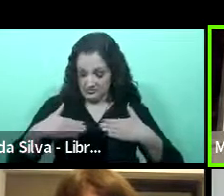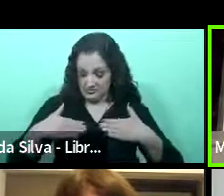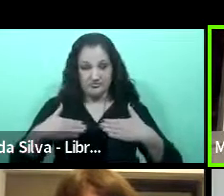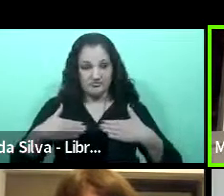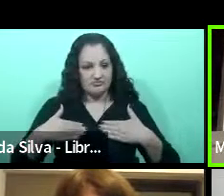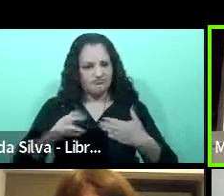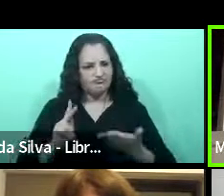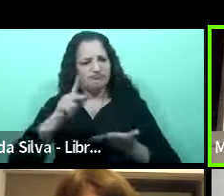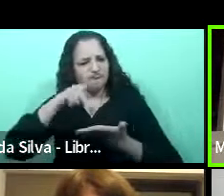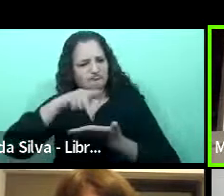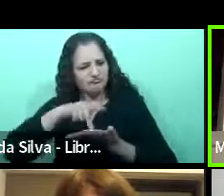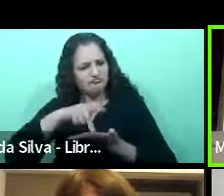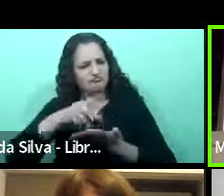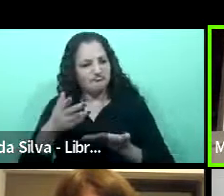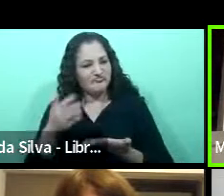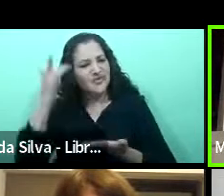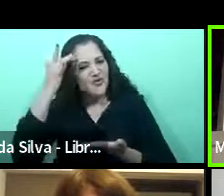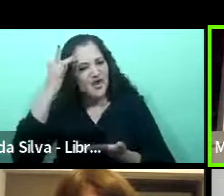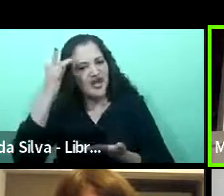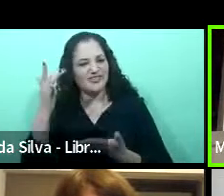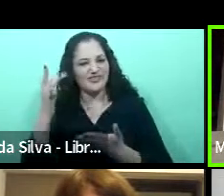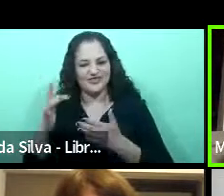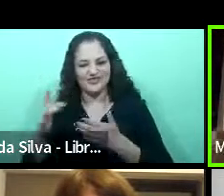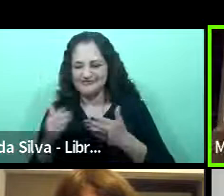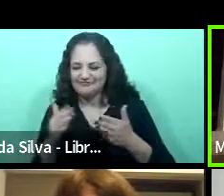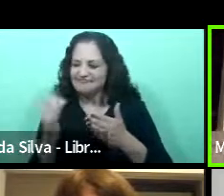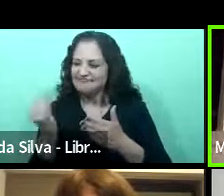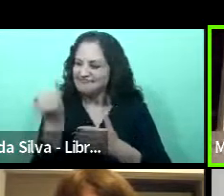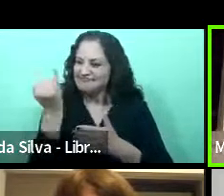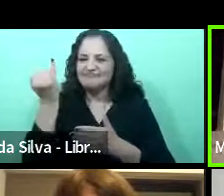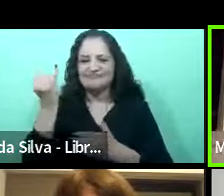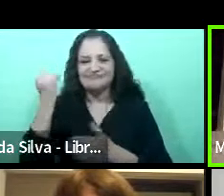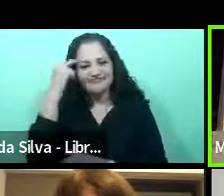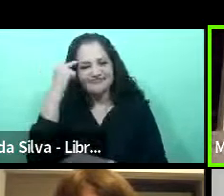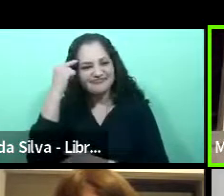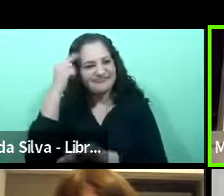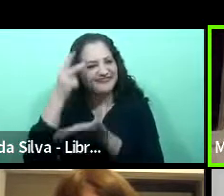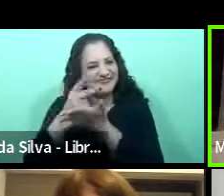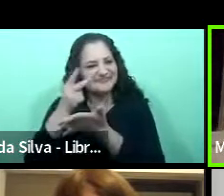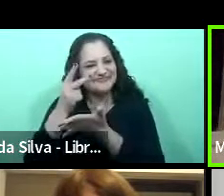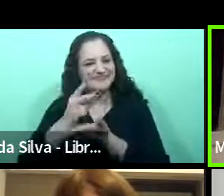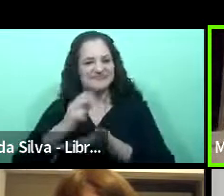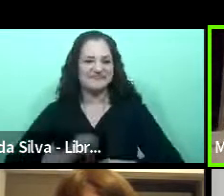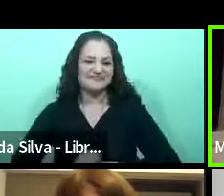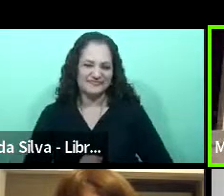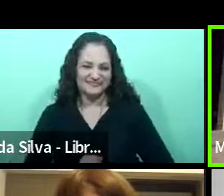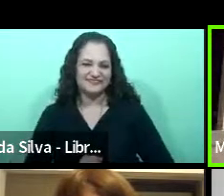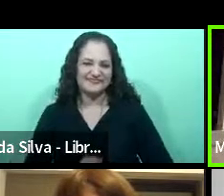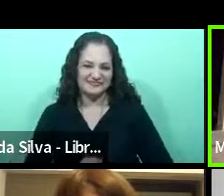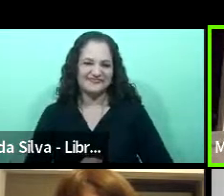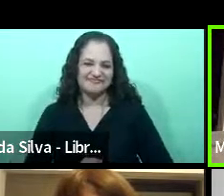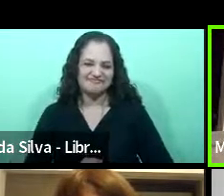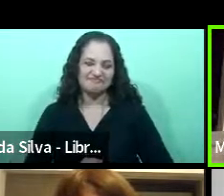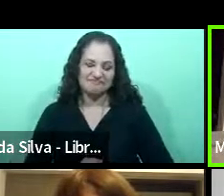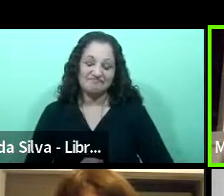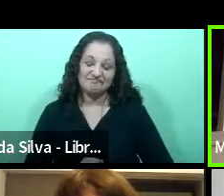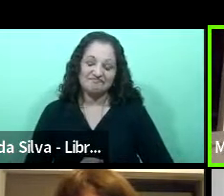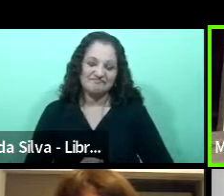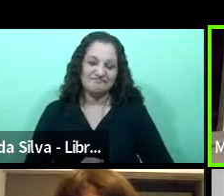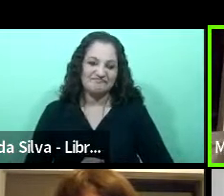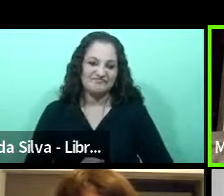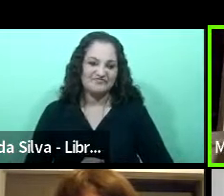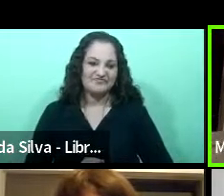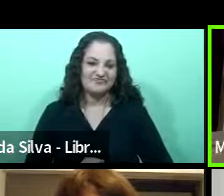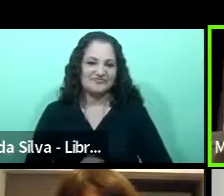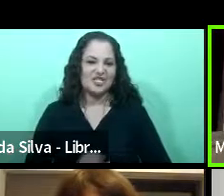efetivas. Eu acho que esse é um caminho importante, né? Ter sempre isso em mente, assim. para não